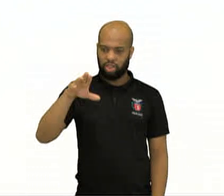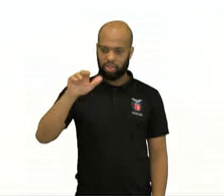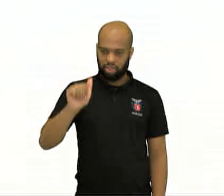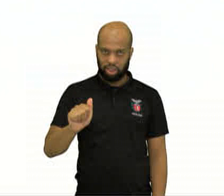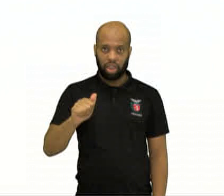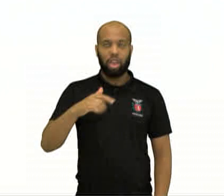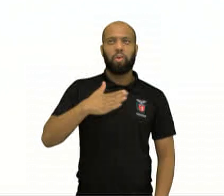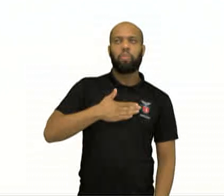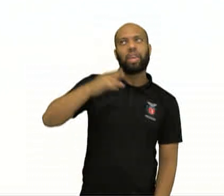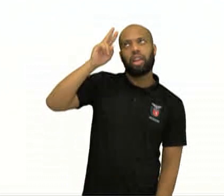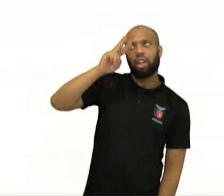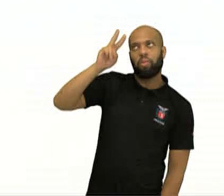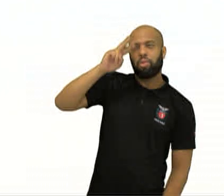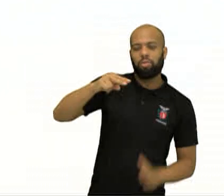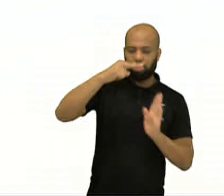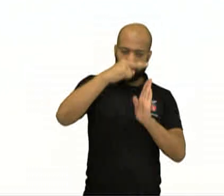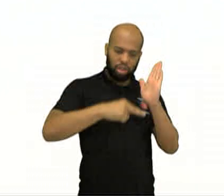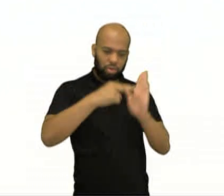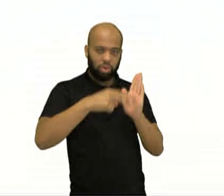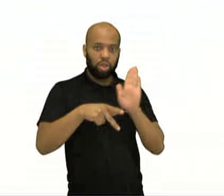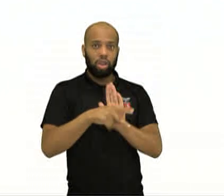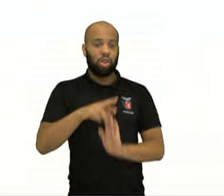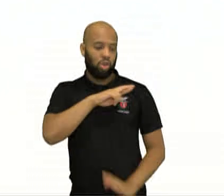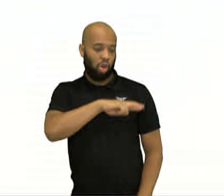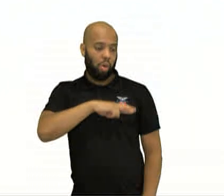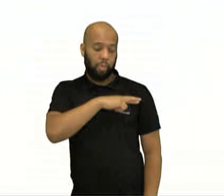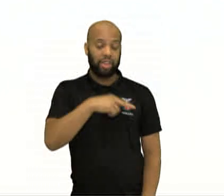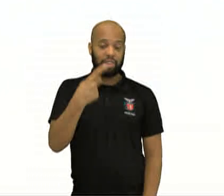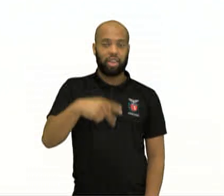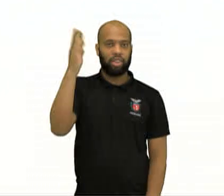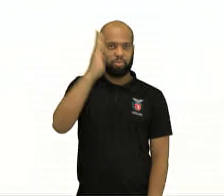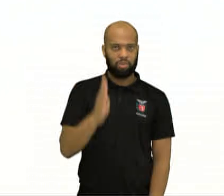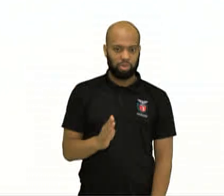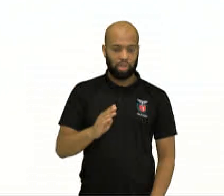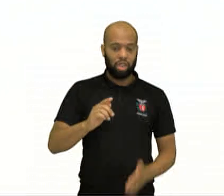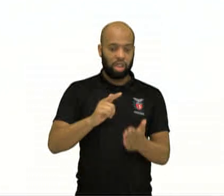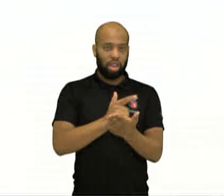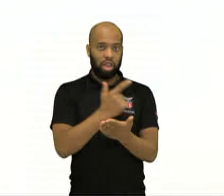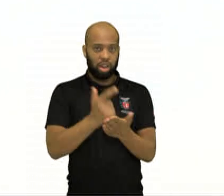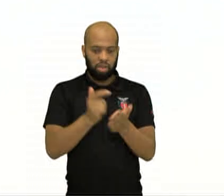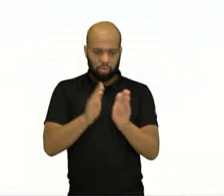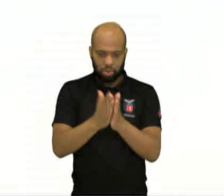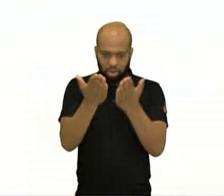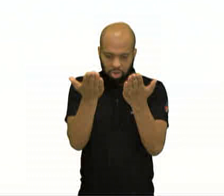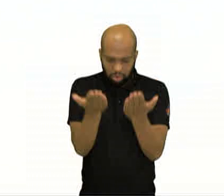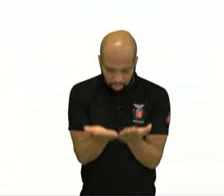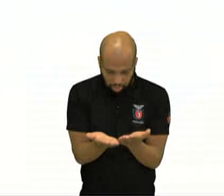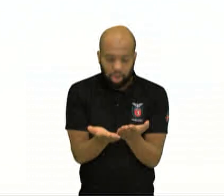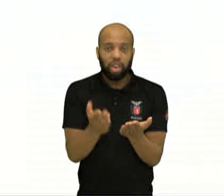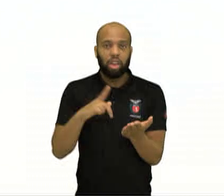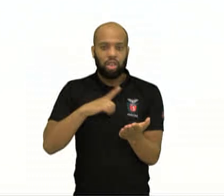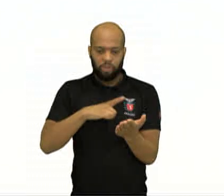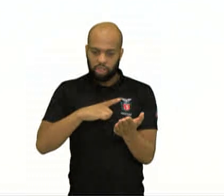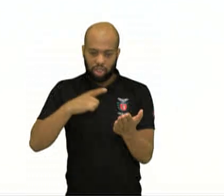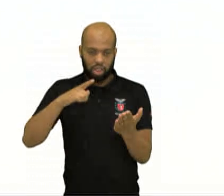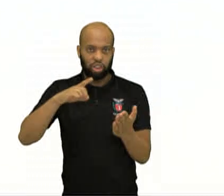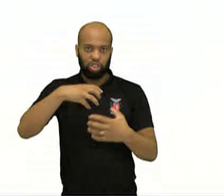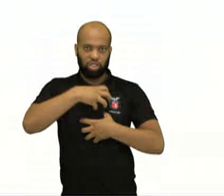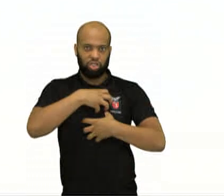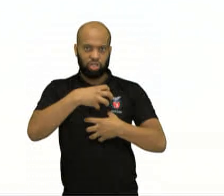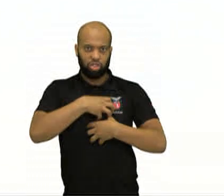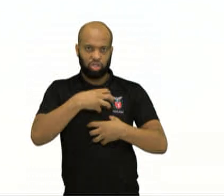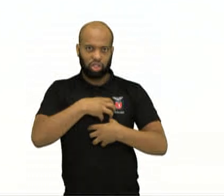remota lembrança de leitura de um romance brasileiro. Livro aberto nos joelhos, afundada de atravessado